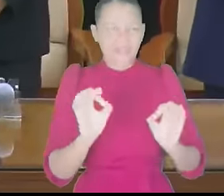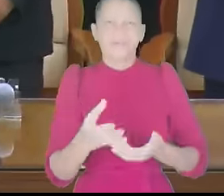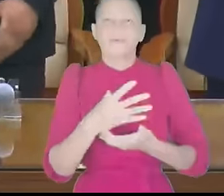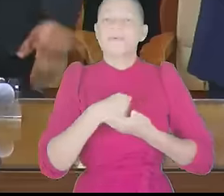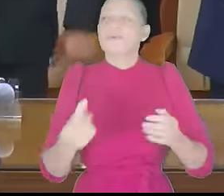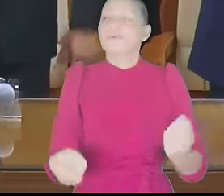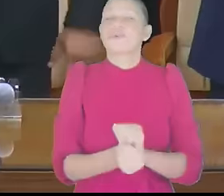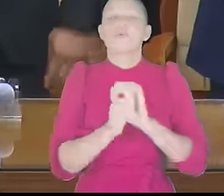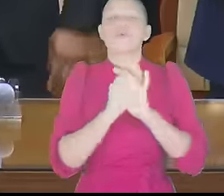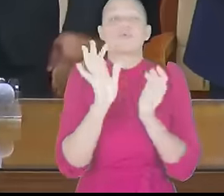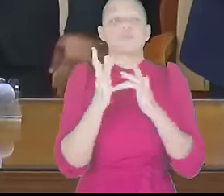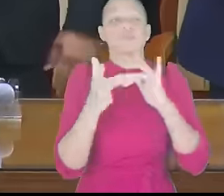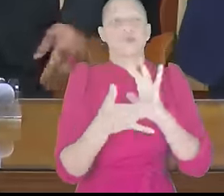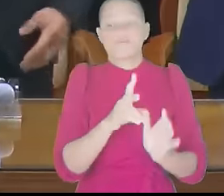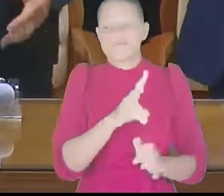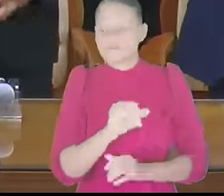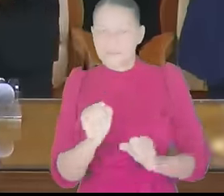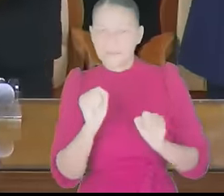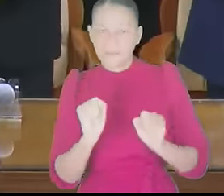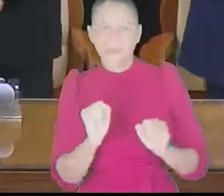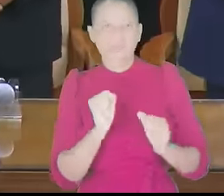para Jesus, quem vai poder ajudar alguém.